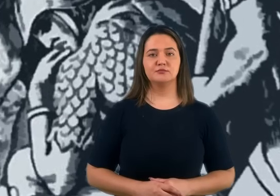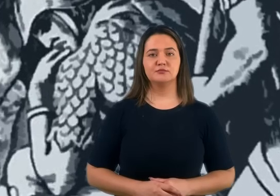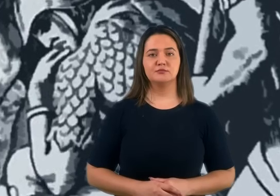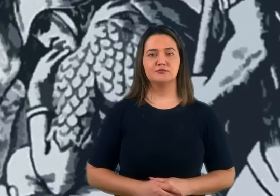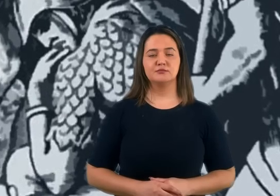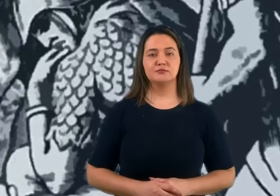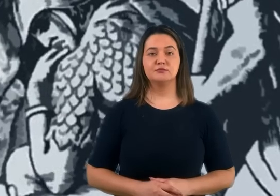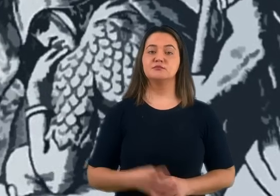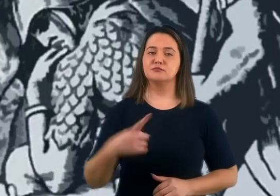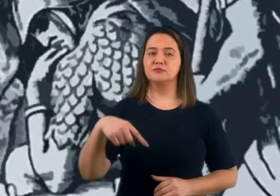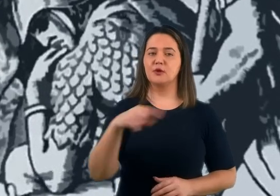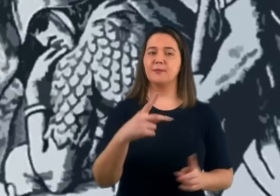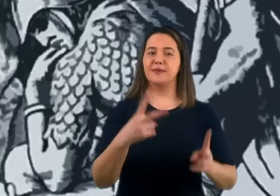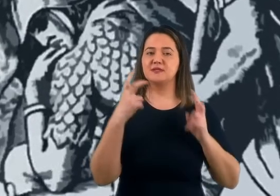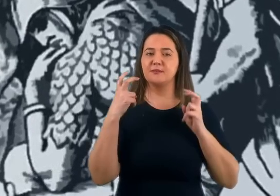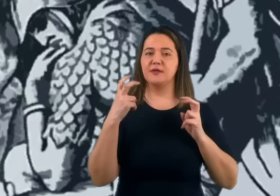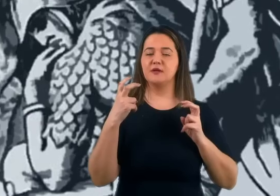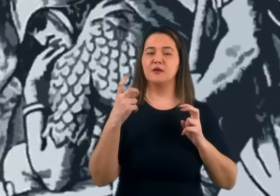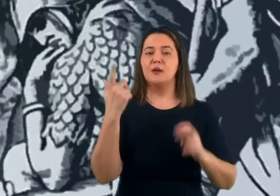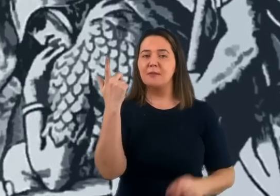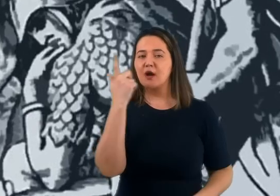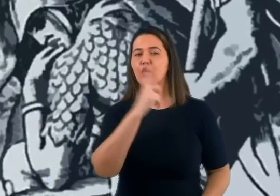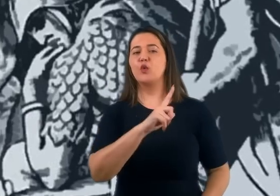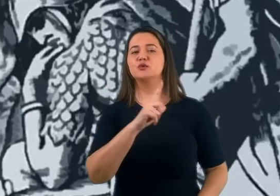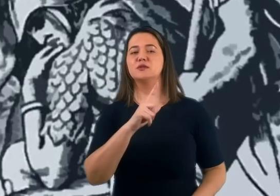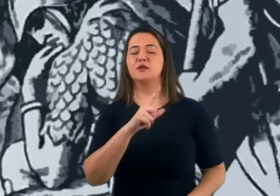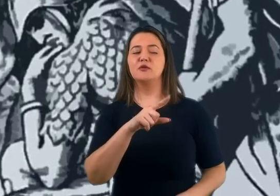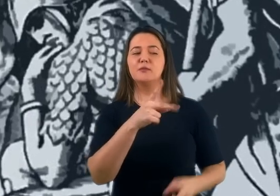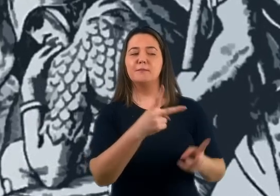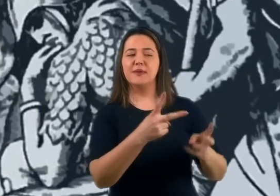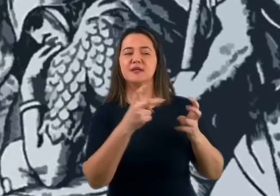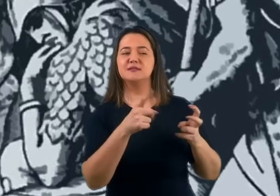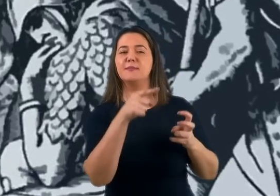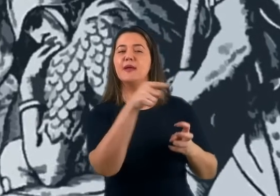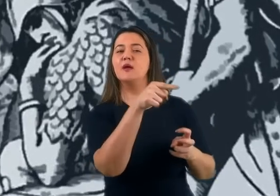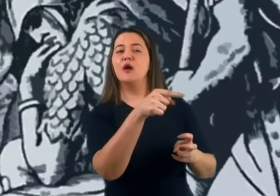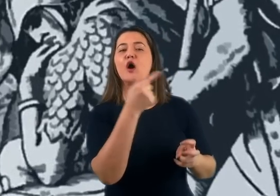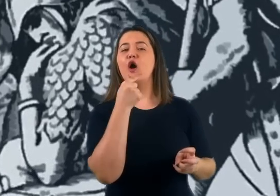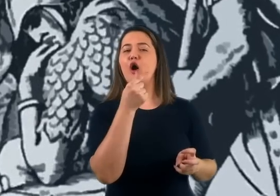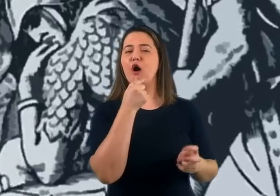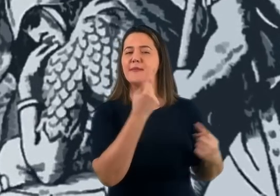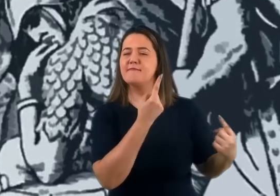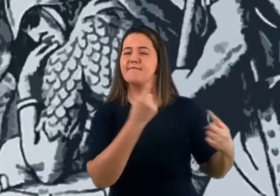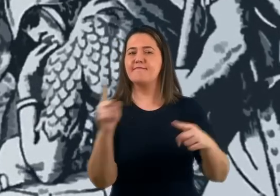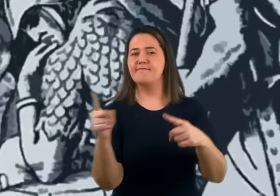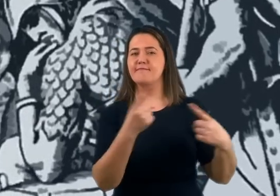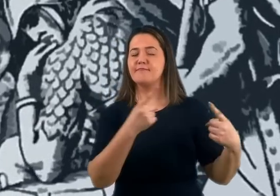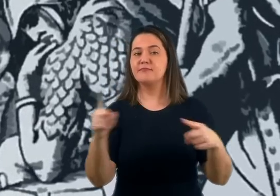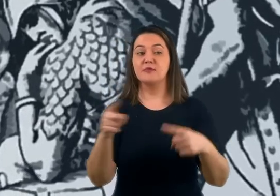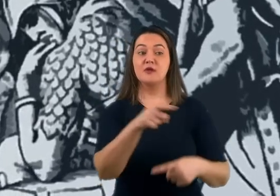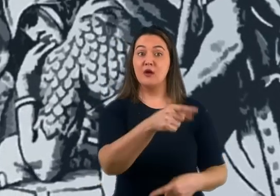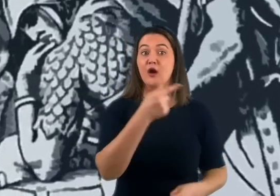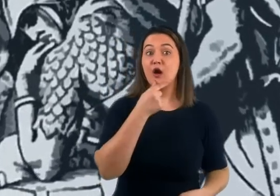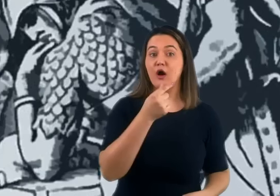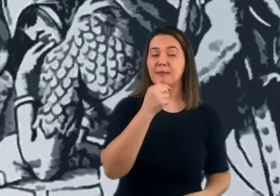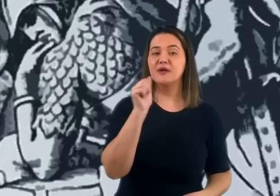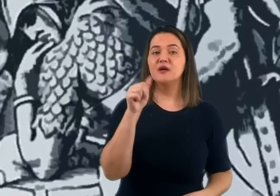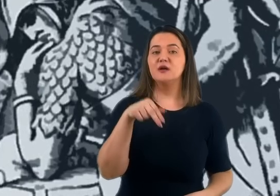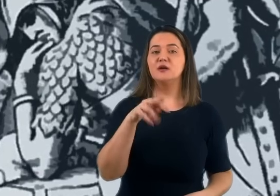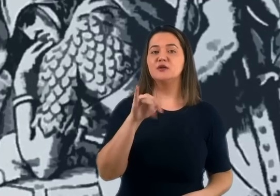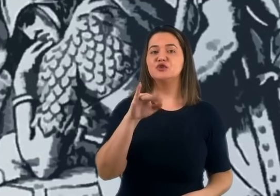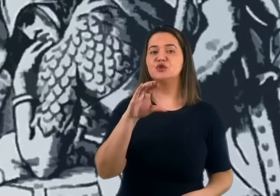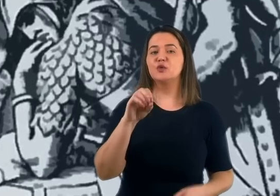E é notório que, para coroar essas calamidades praticadas contra o povo judeu, Antíoco fez com que o templo